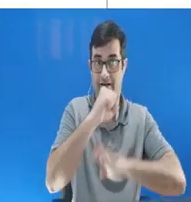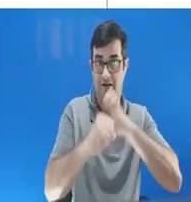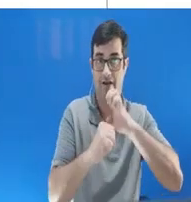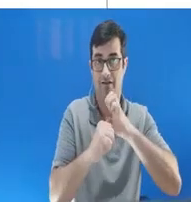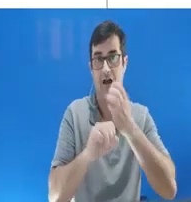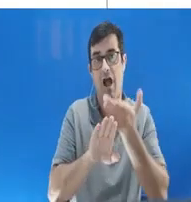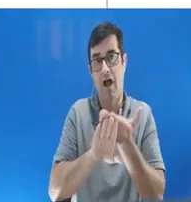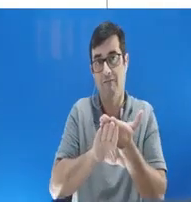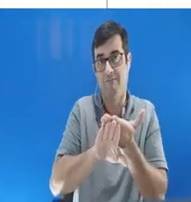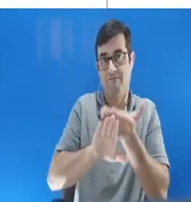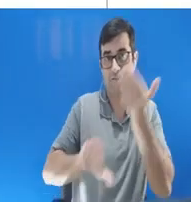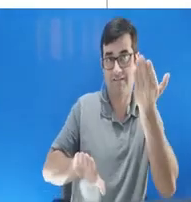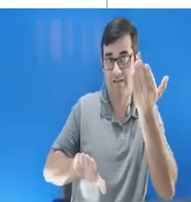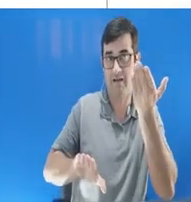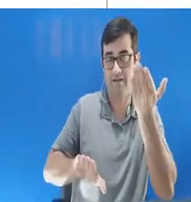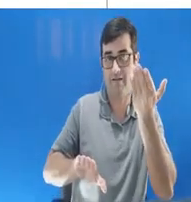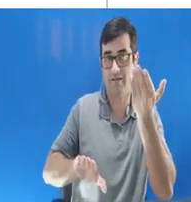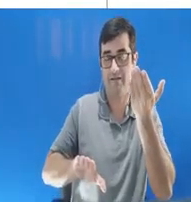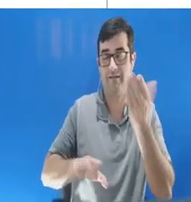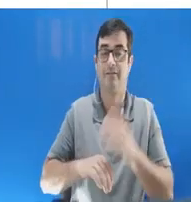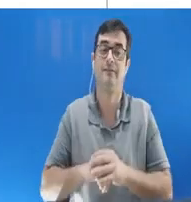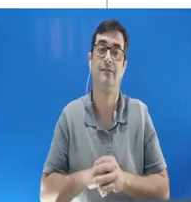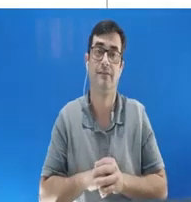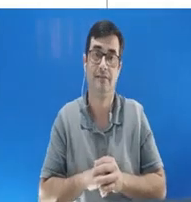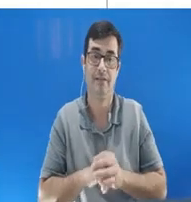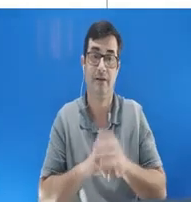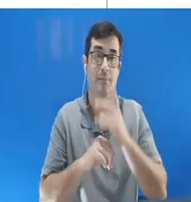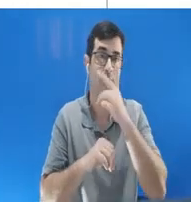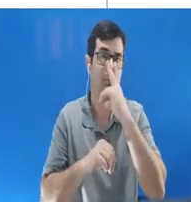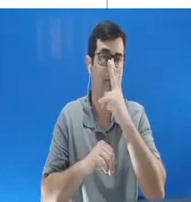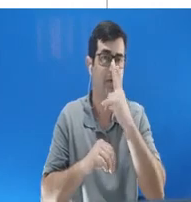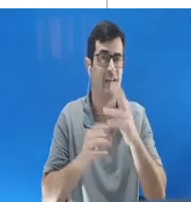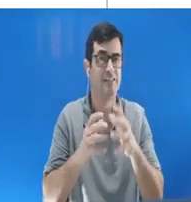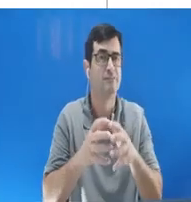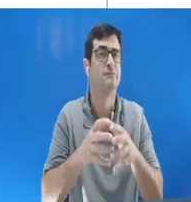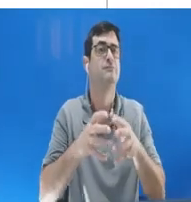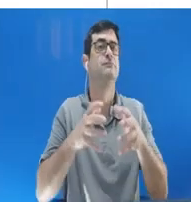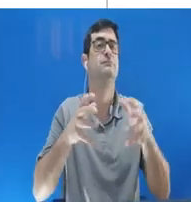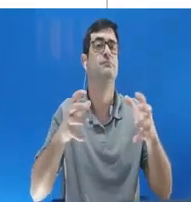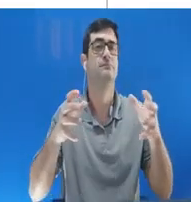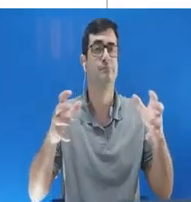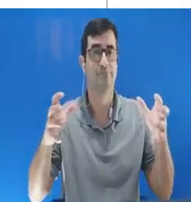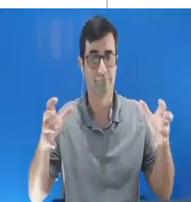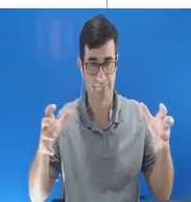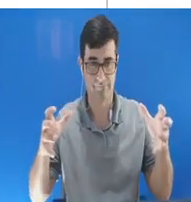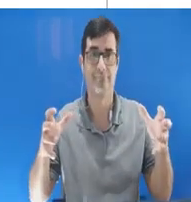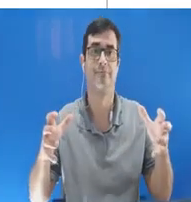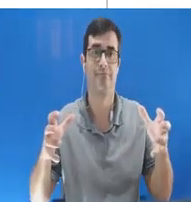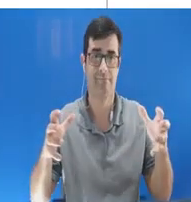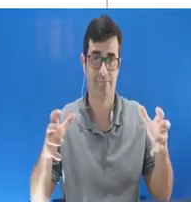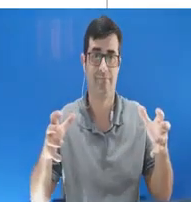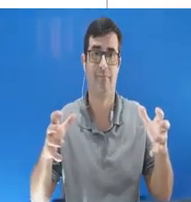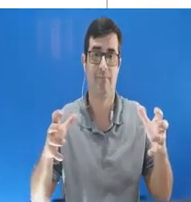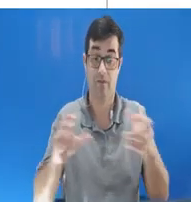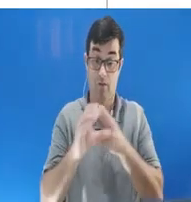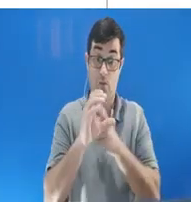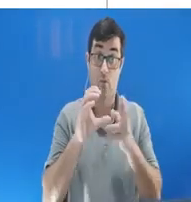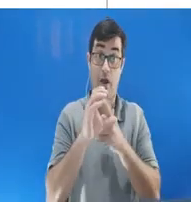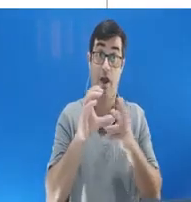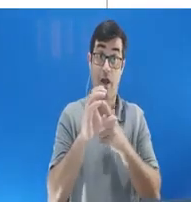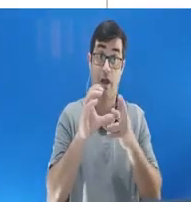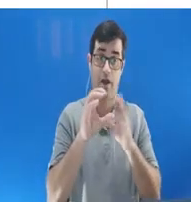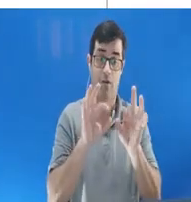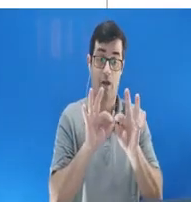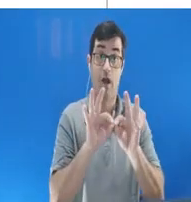repulsão. Então, eles vão se afastar. Então, é como se ele inchasse. Então, eu tenho um aumento do meu